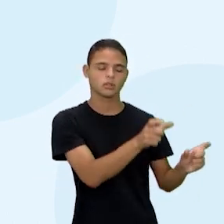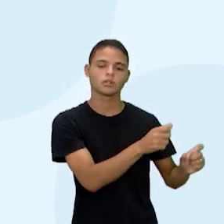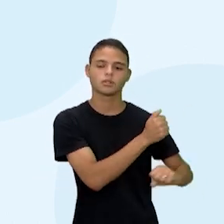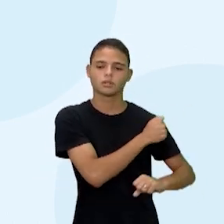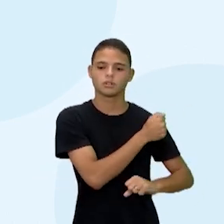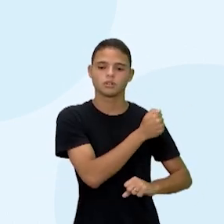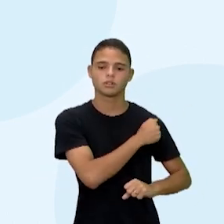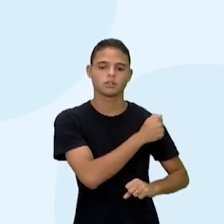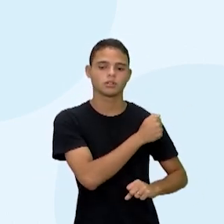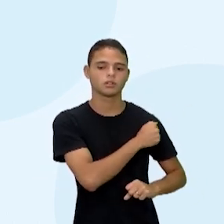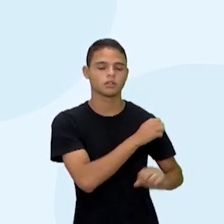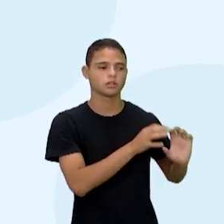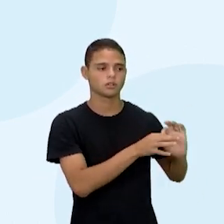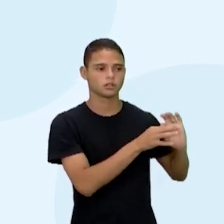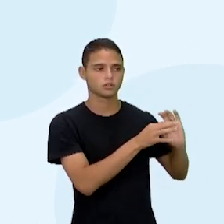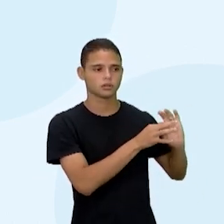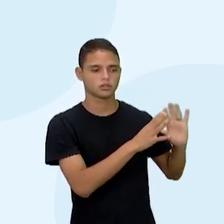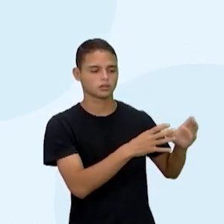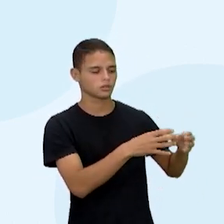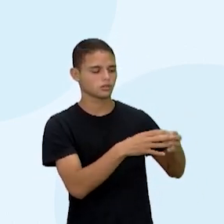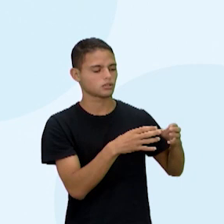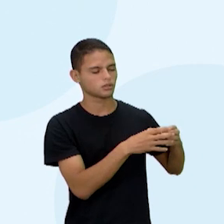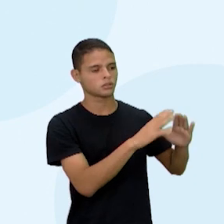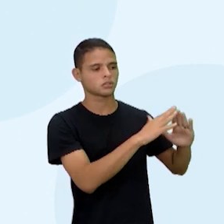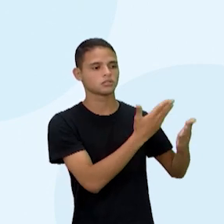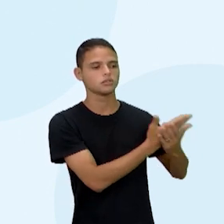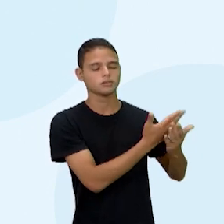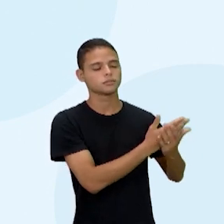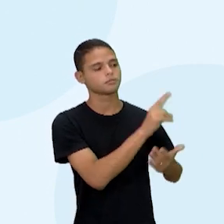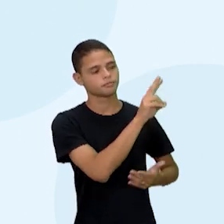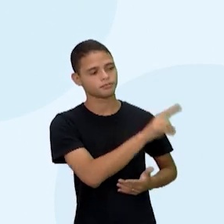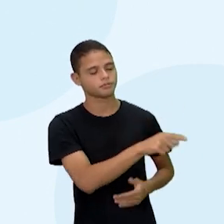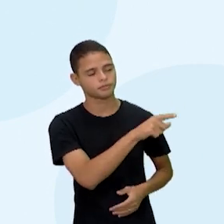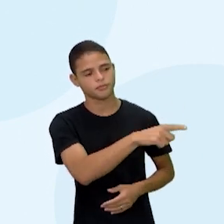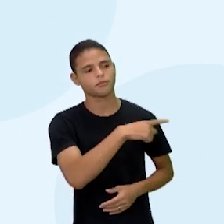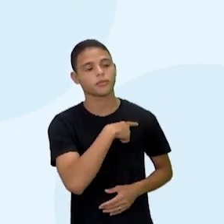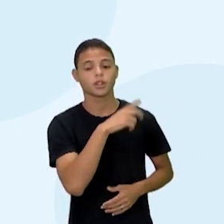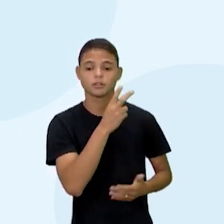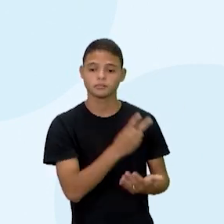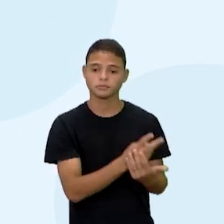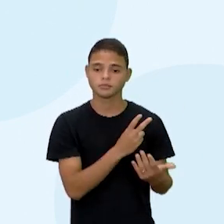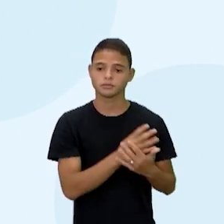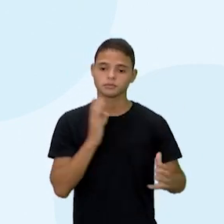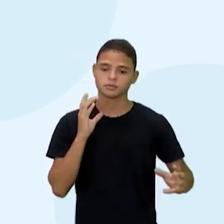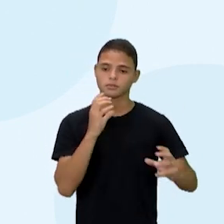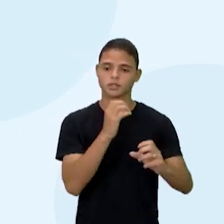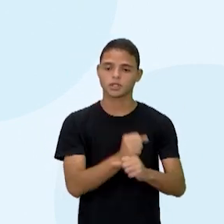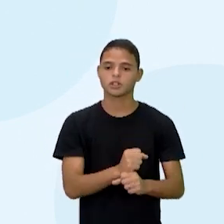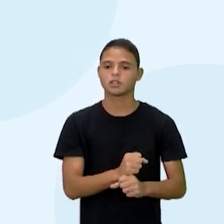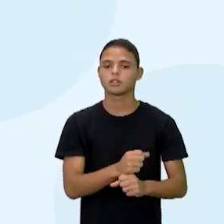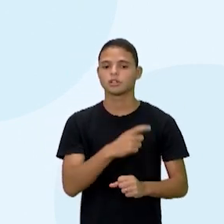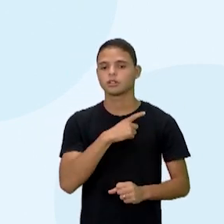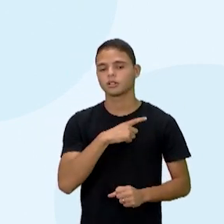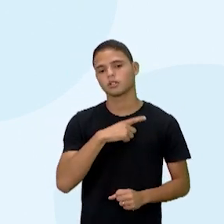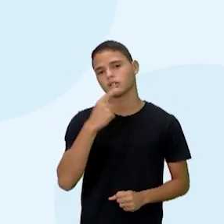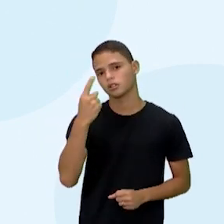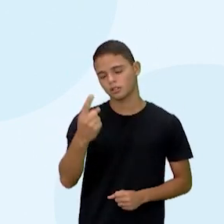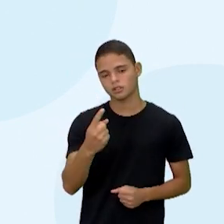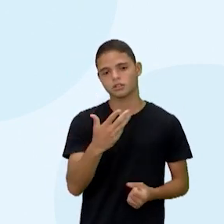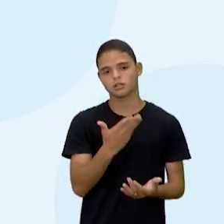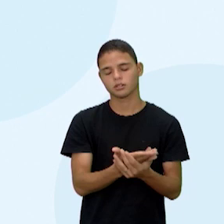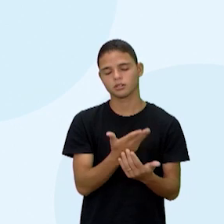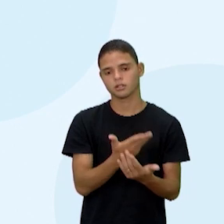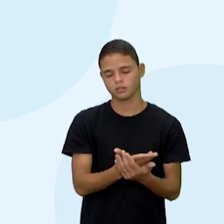permanecem invisíveis nos bancos escolares, mas eles estão lá, né? Então, sempre façam essa conta. Em toda sala de aula tem pelo menos um